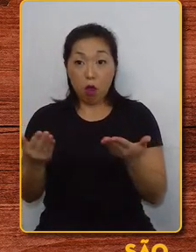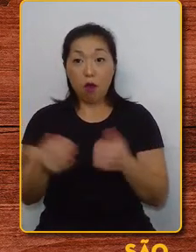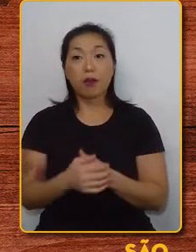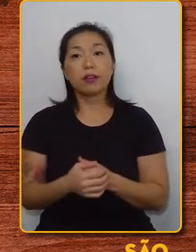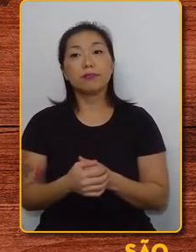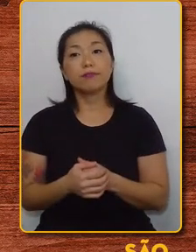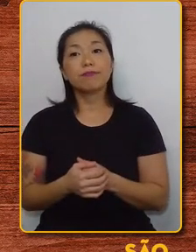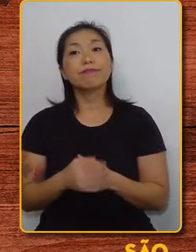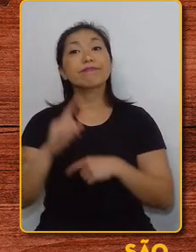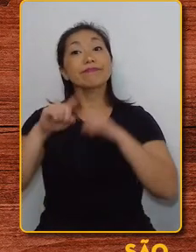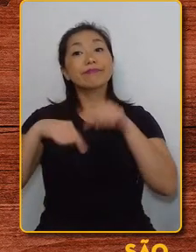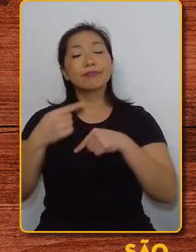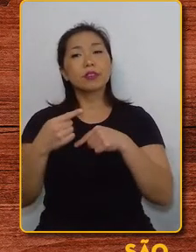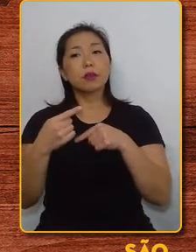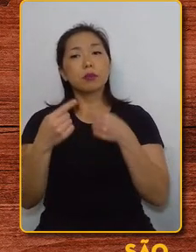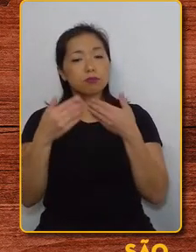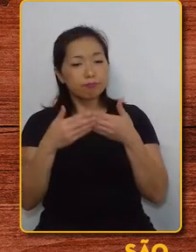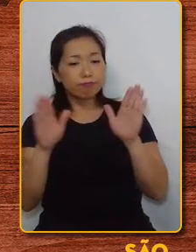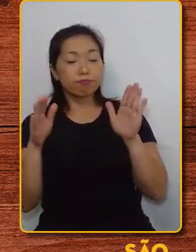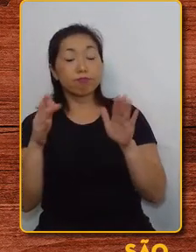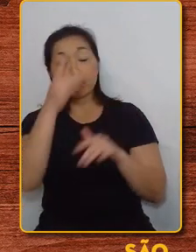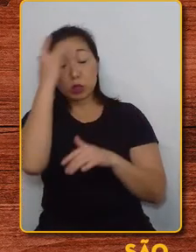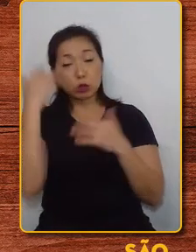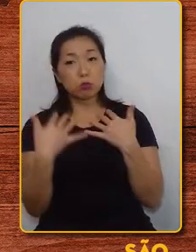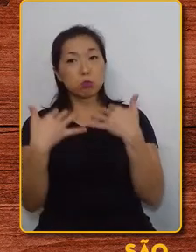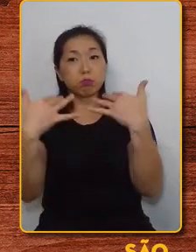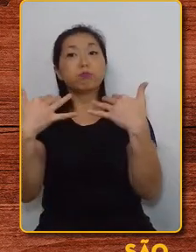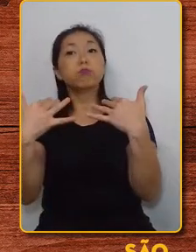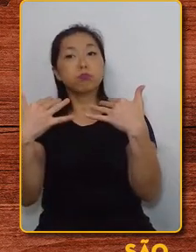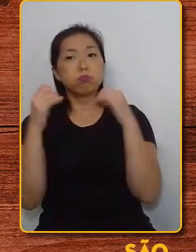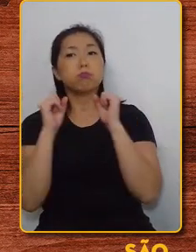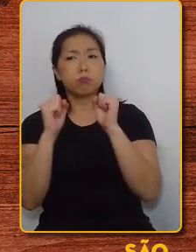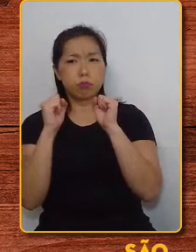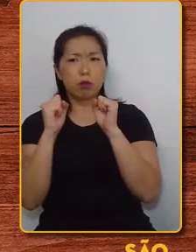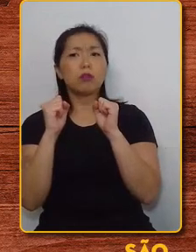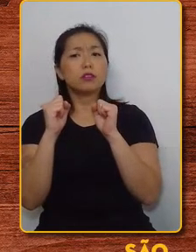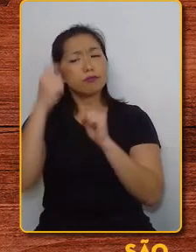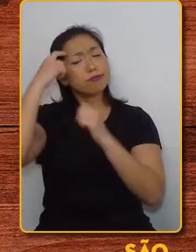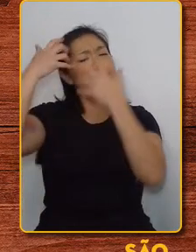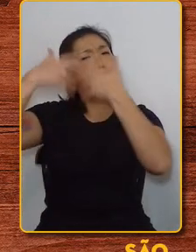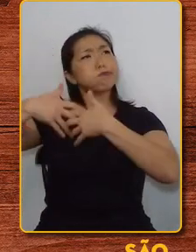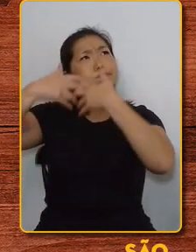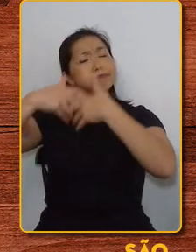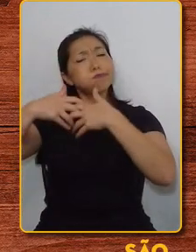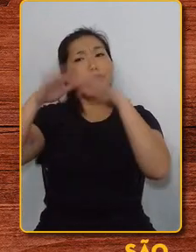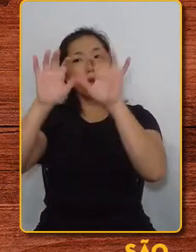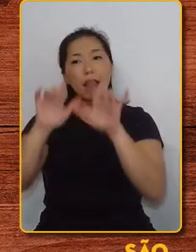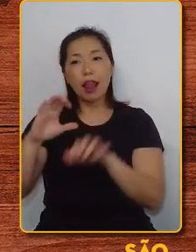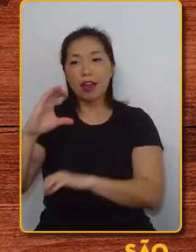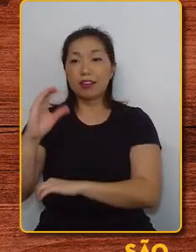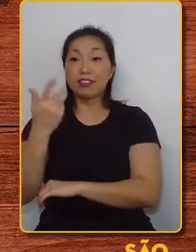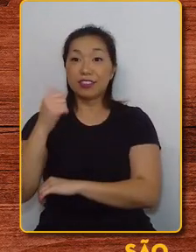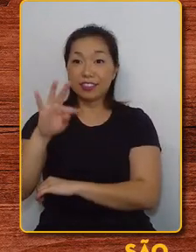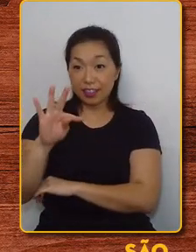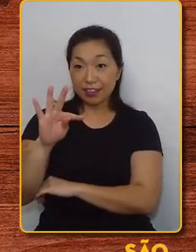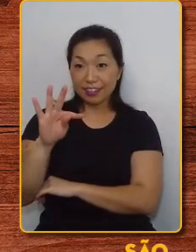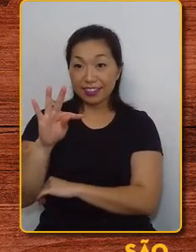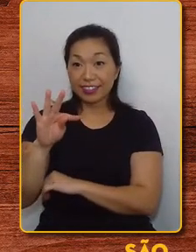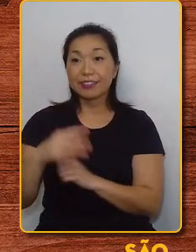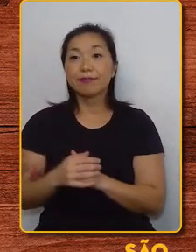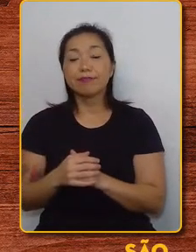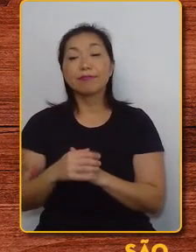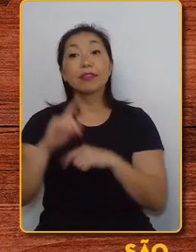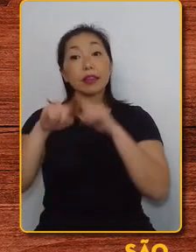questões, perguntas do público, né? Então pensem e podem mandar aqui no nosso chat. E por fim a gente vai ter 1 minuto de